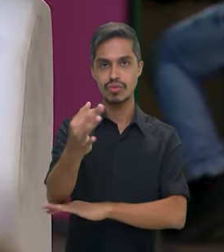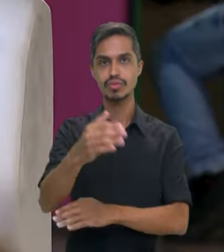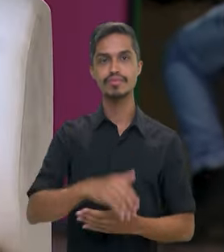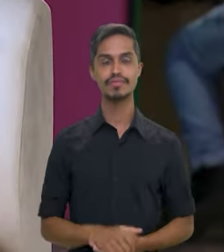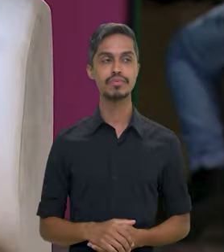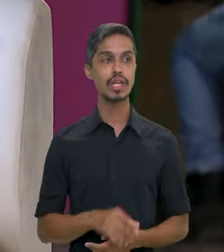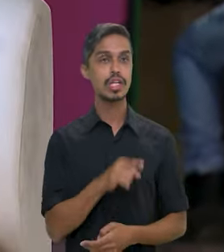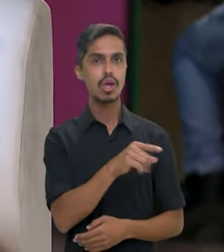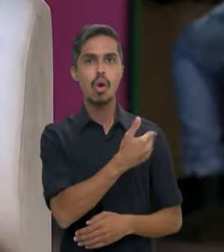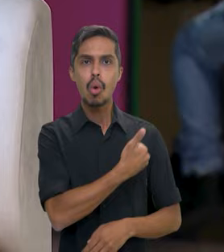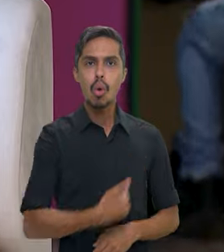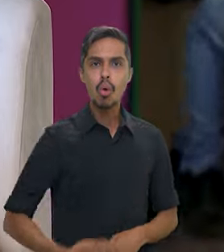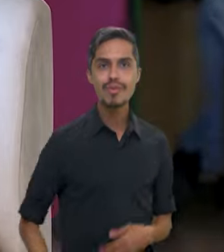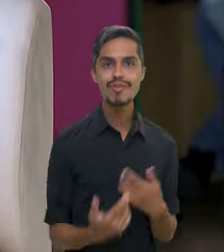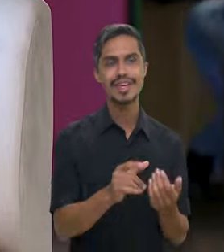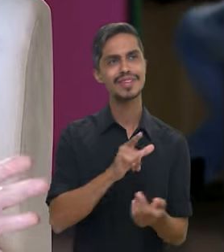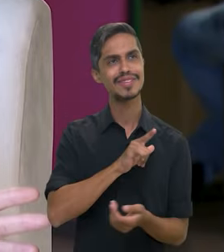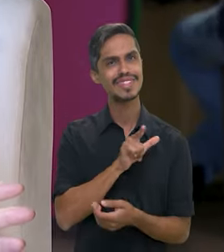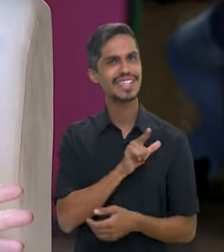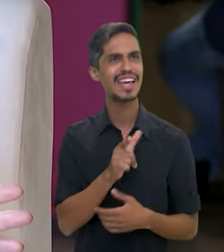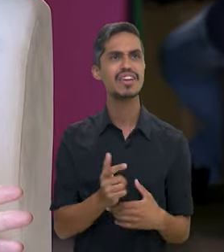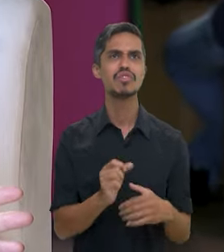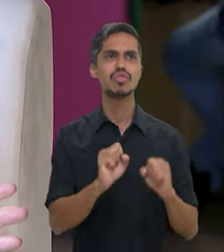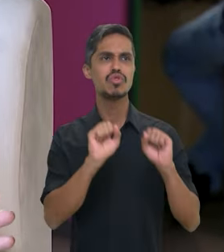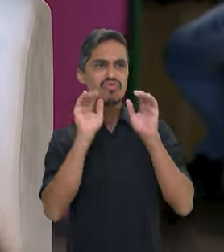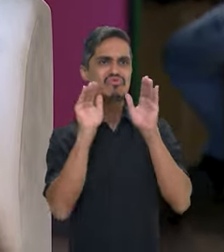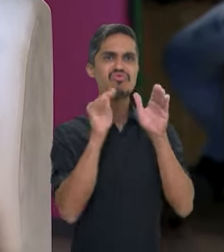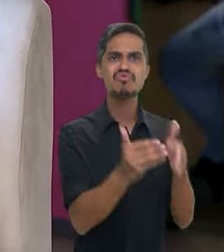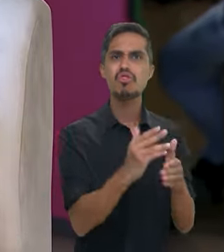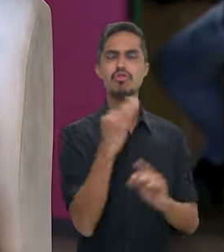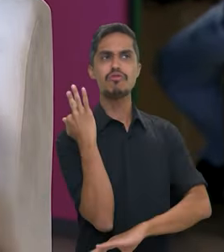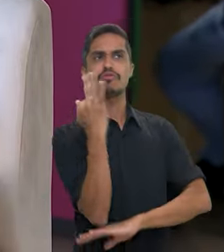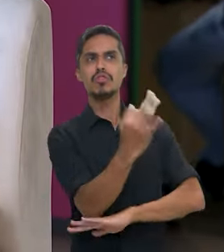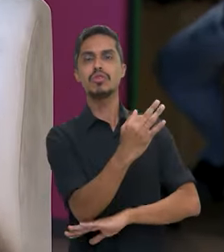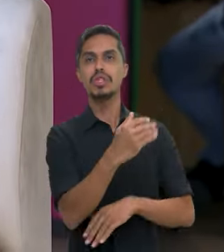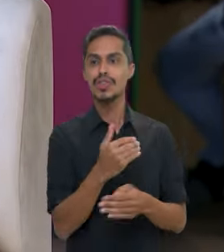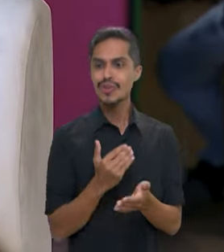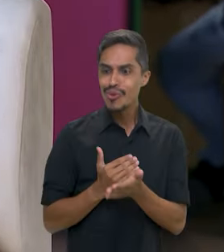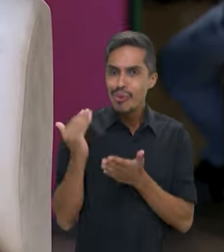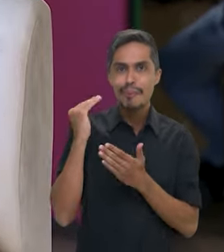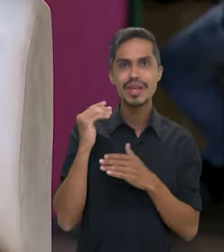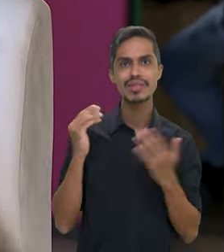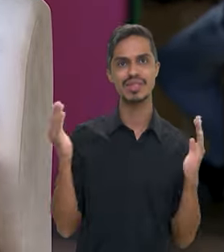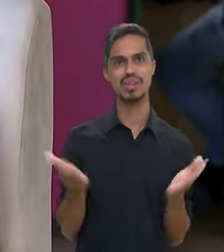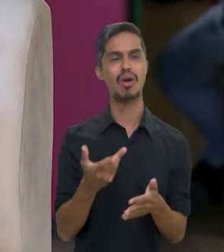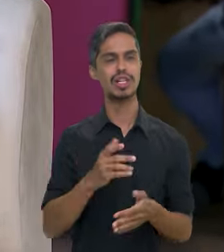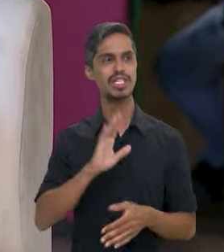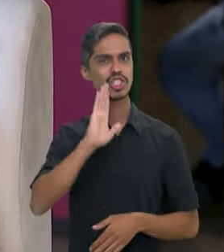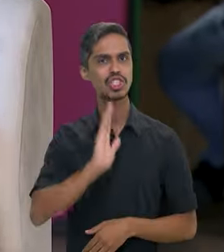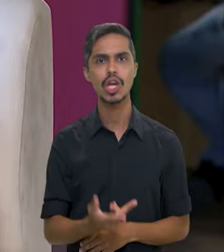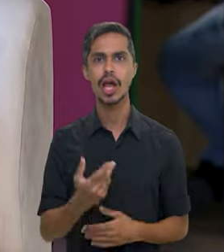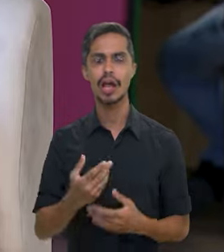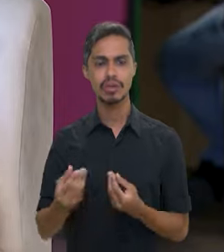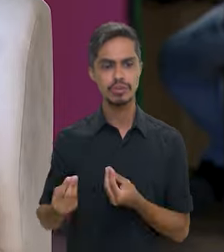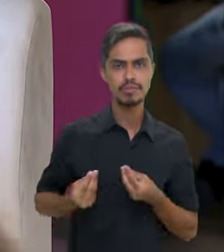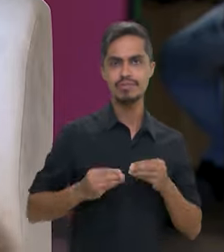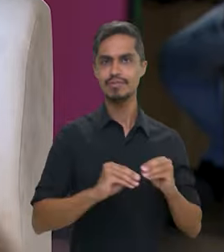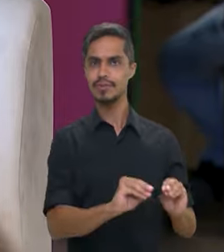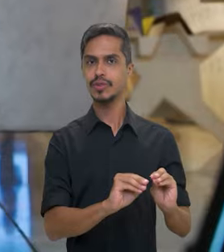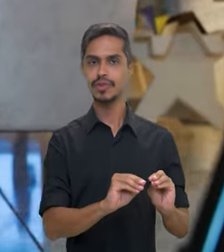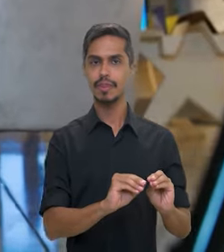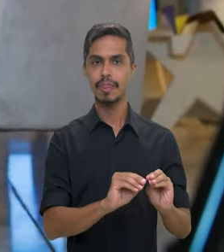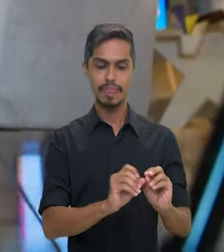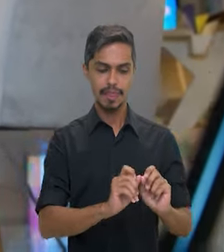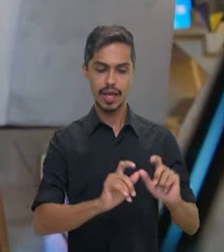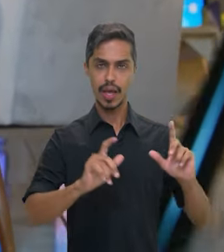Essa sensibilidade do governo, em menos de 100 dias do início do mandato, já de cara trazer essa ideia